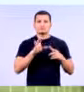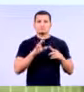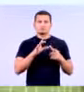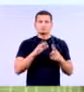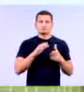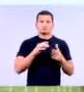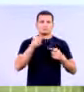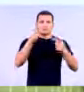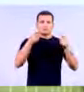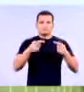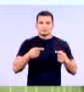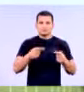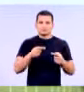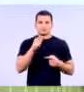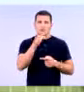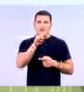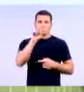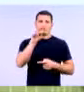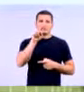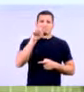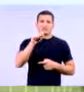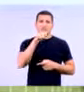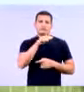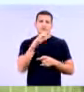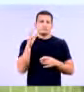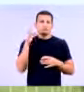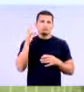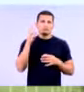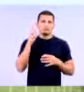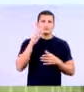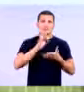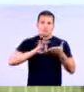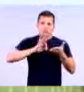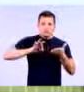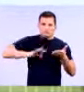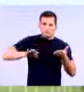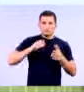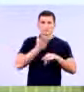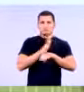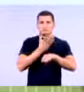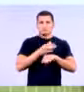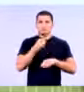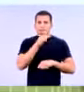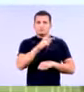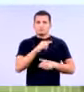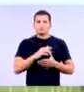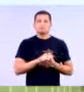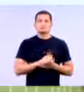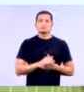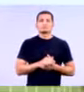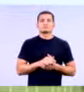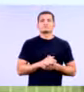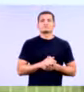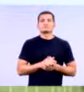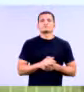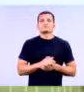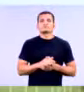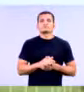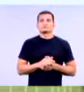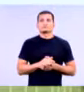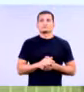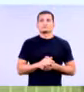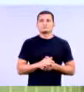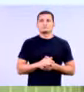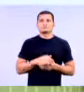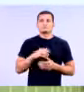escolha, em que o próprio ambiente faz a revisão e a correção dessas atividades. Ele conduz a sua aprendizagem dessa forma. Então, é